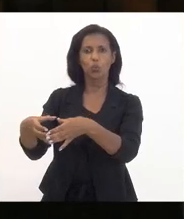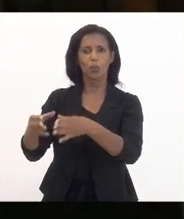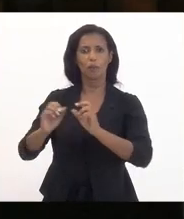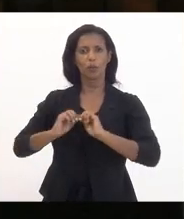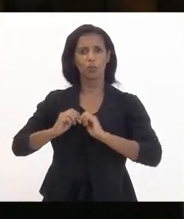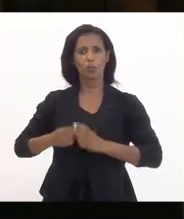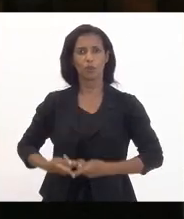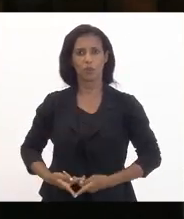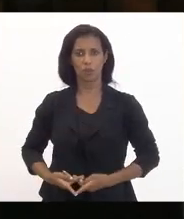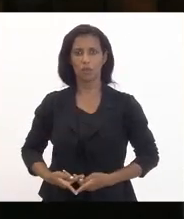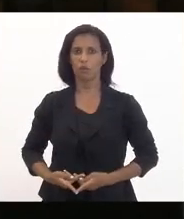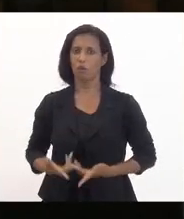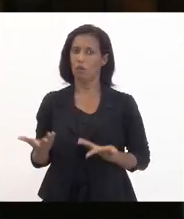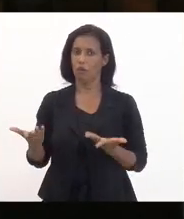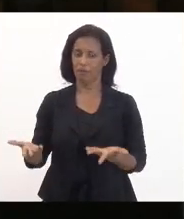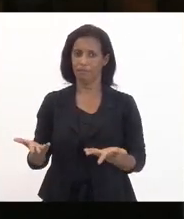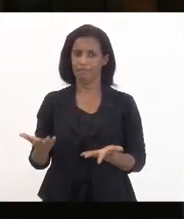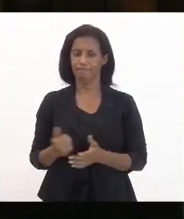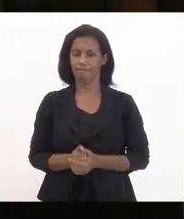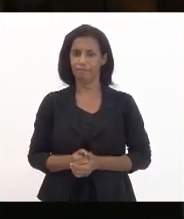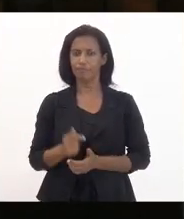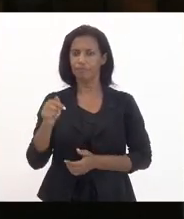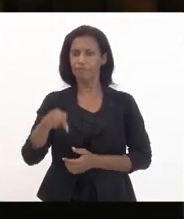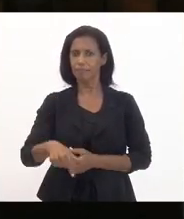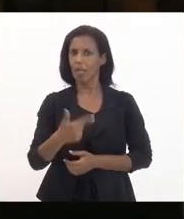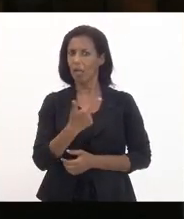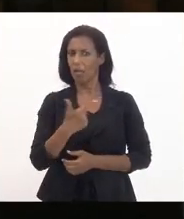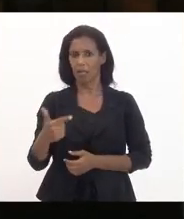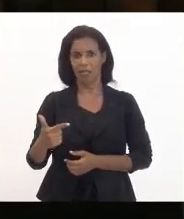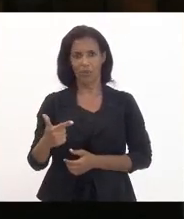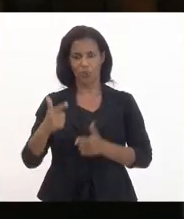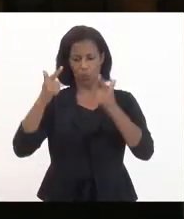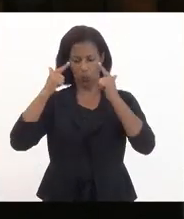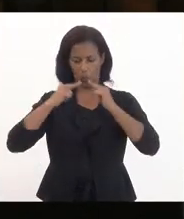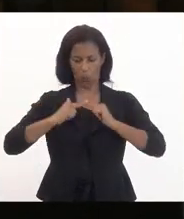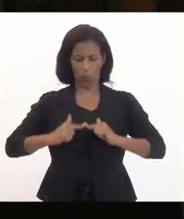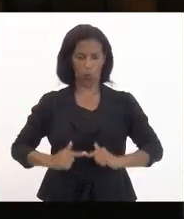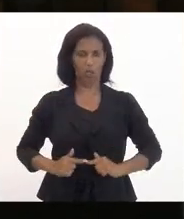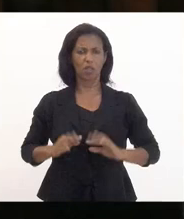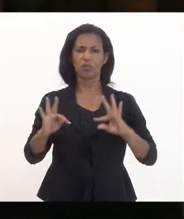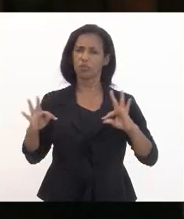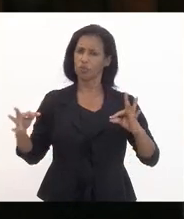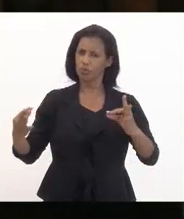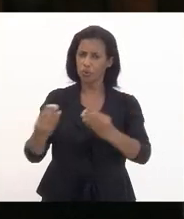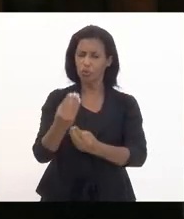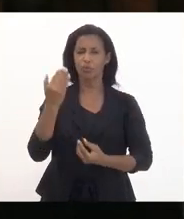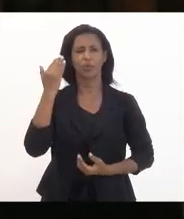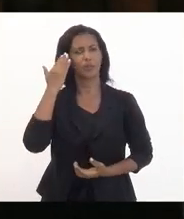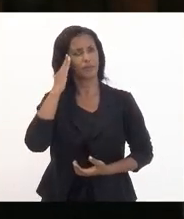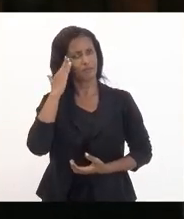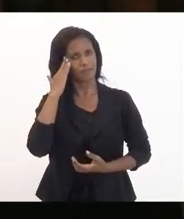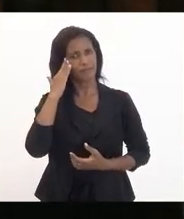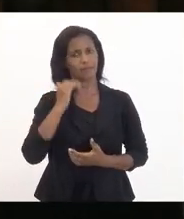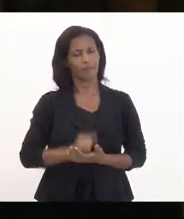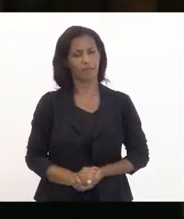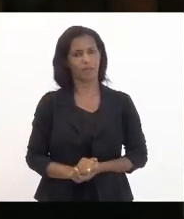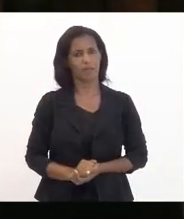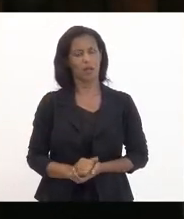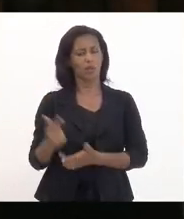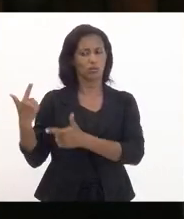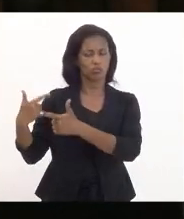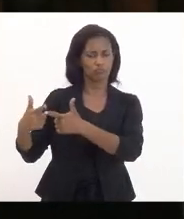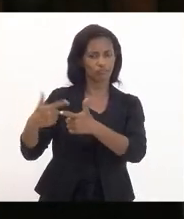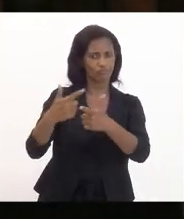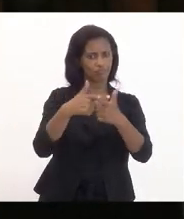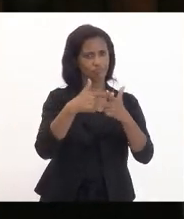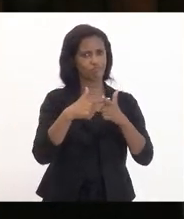humano. Ora, aqui não tem nenhum inocente. Todos nós aqui entendemos os fatos